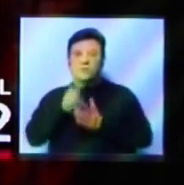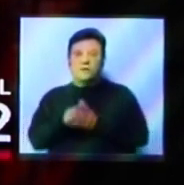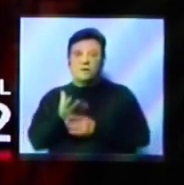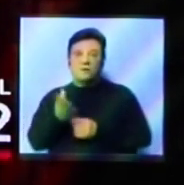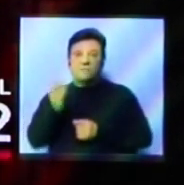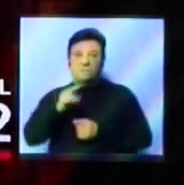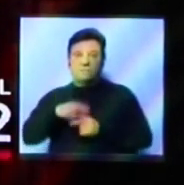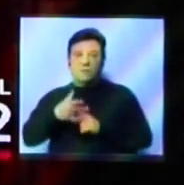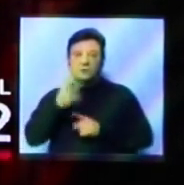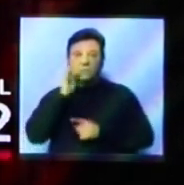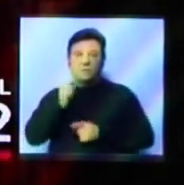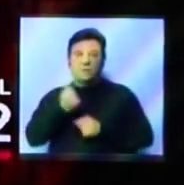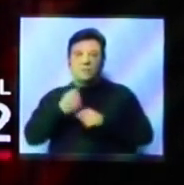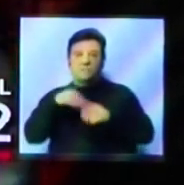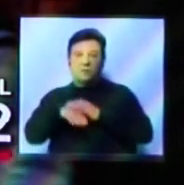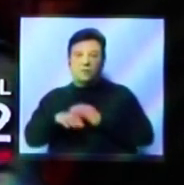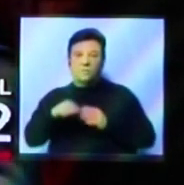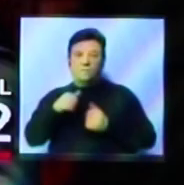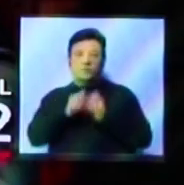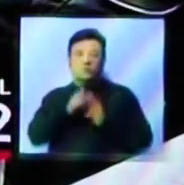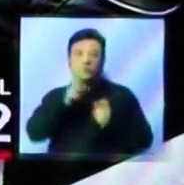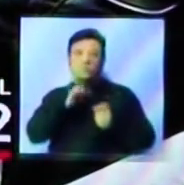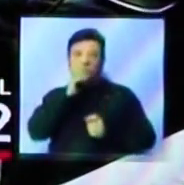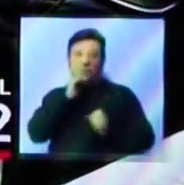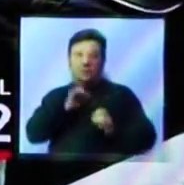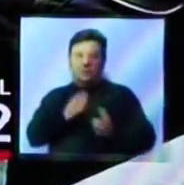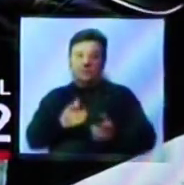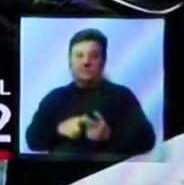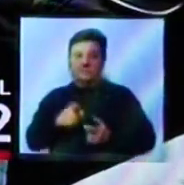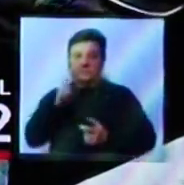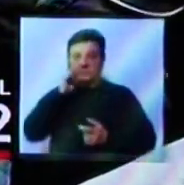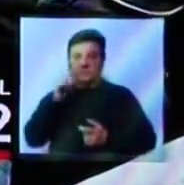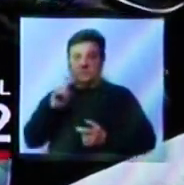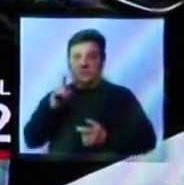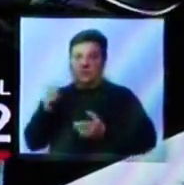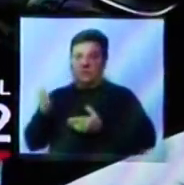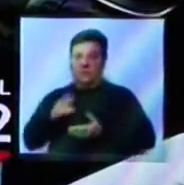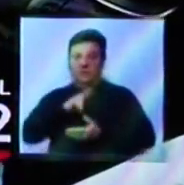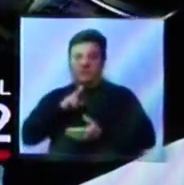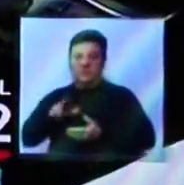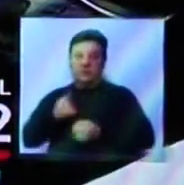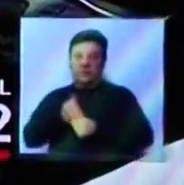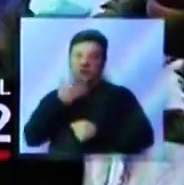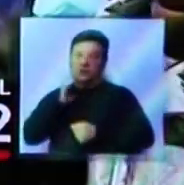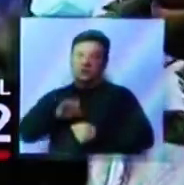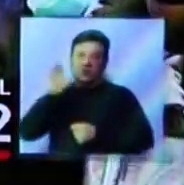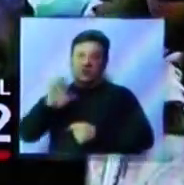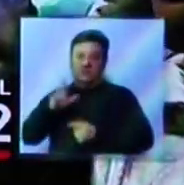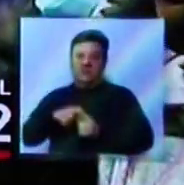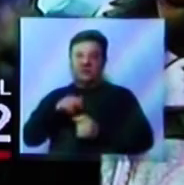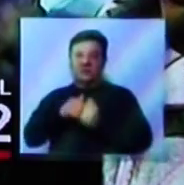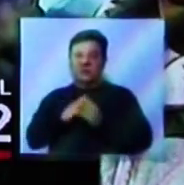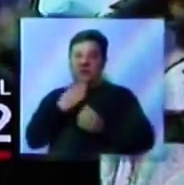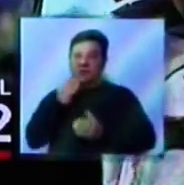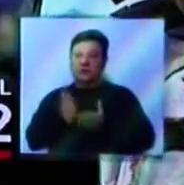mais ainda oportunidades de emprego para aqueles que ainda não têm. Garantindo que não convidou os portugueses a emigrar, mas perante os